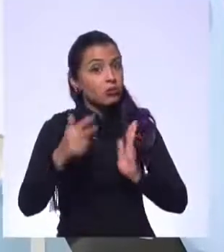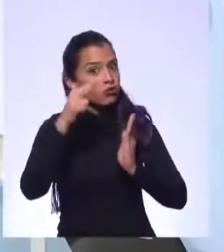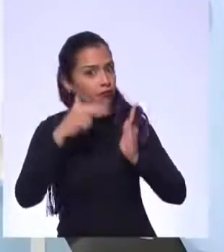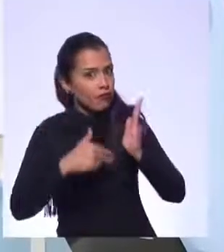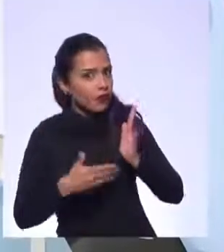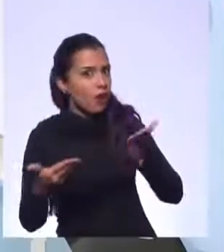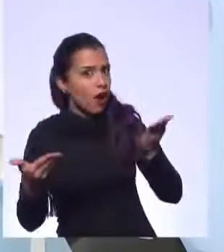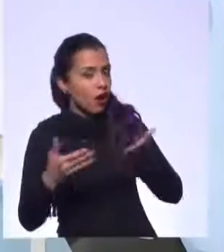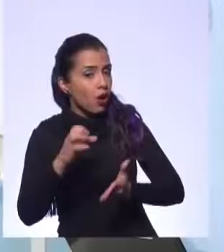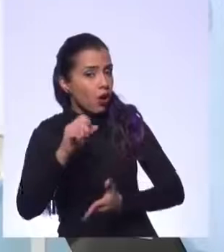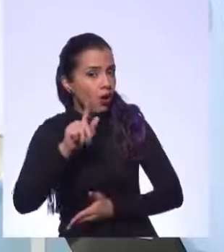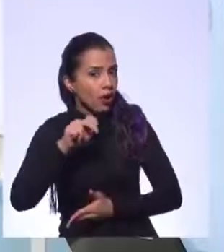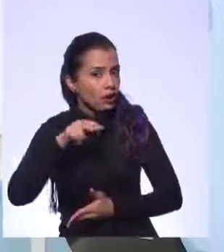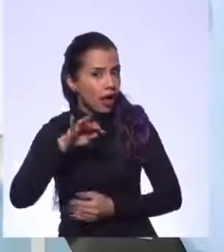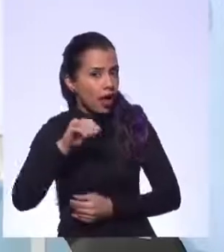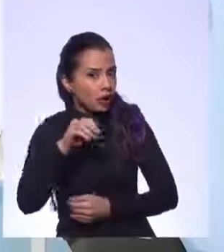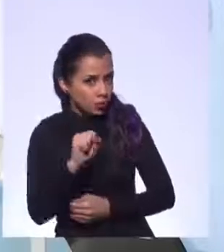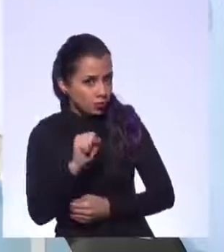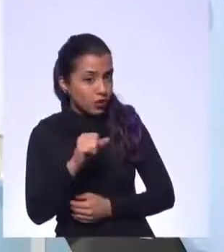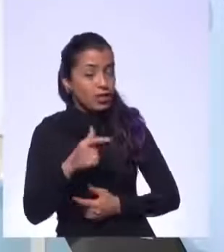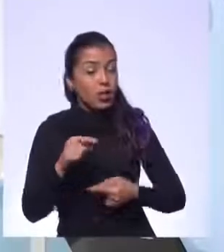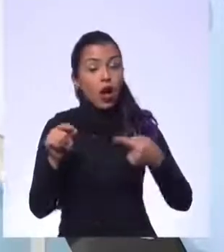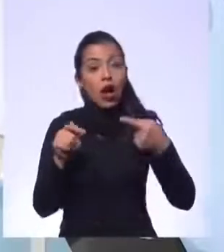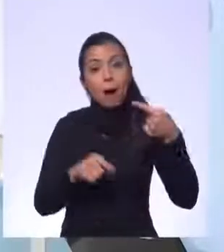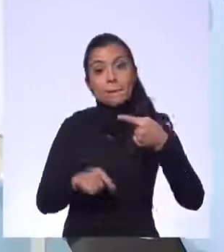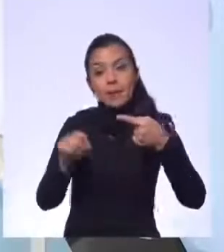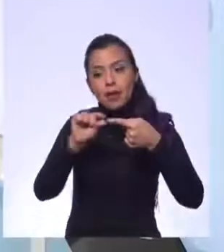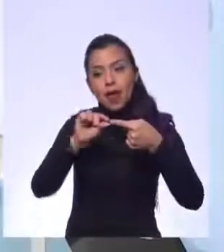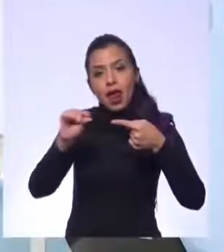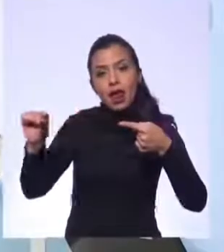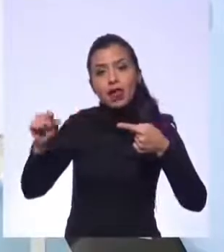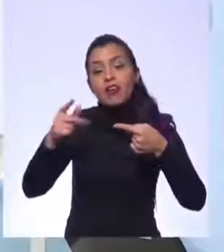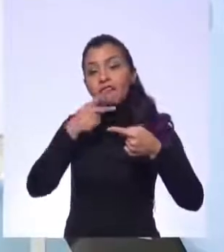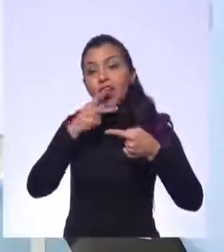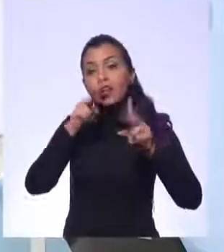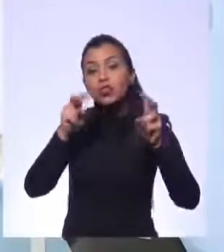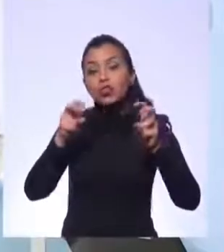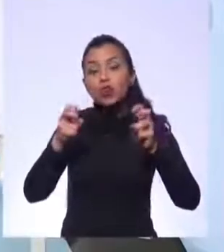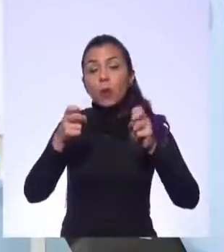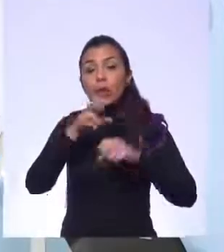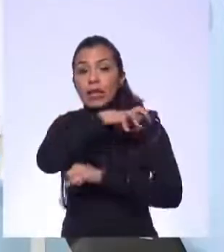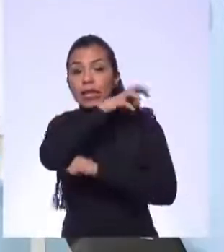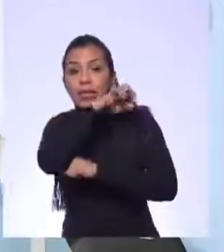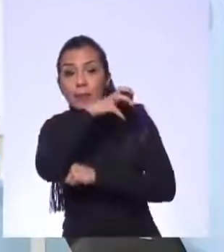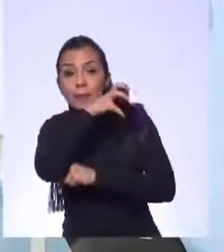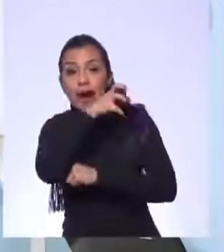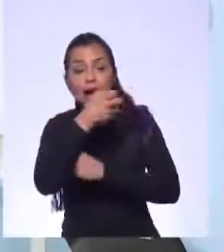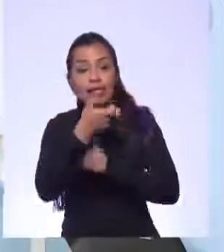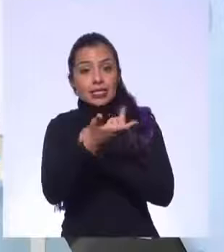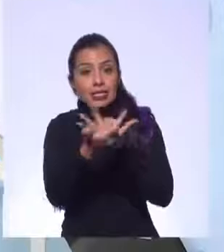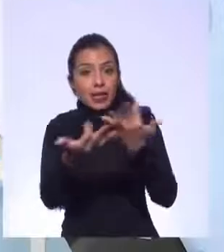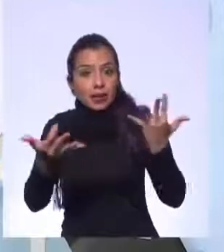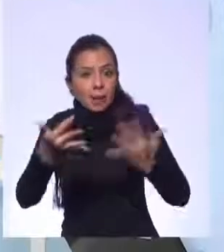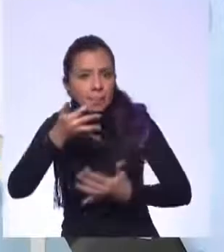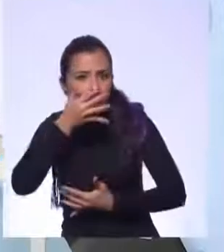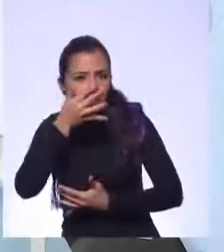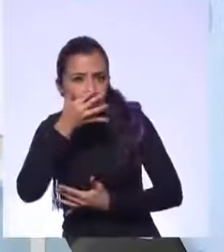cognatos. Então, na primeira linha, do que nós vamos falar? Os animais, das plantas, das espécies em